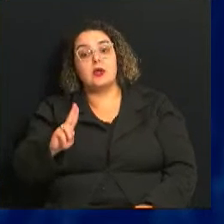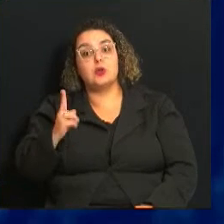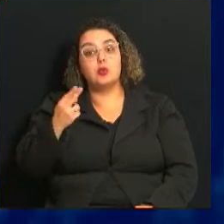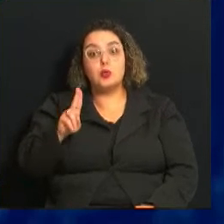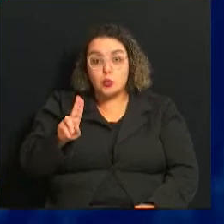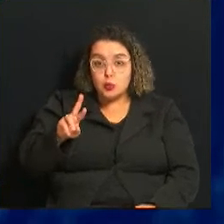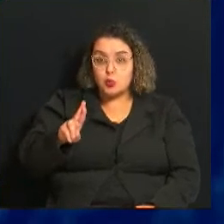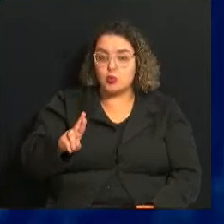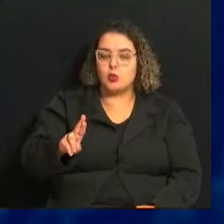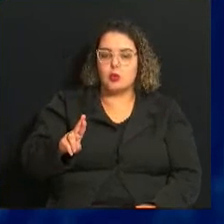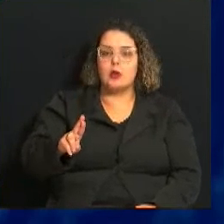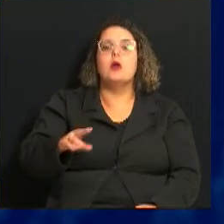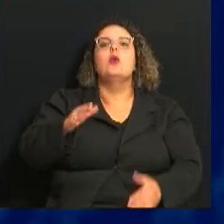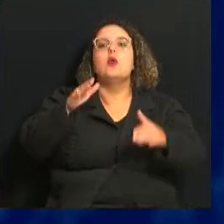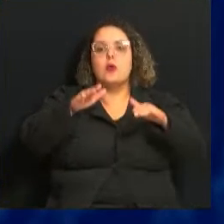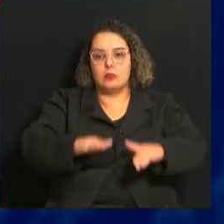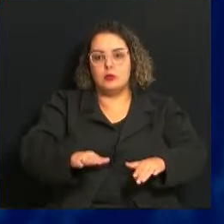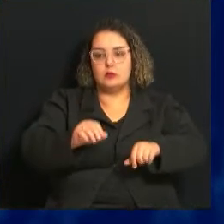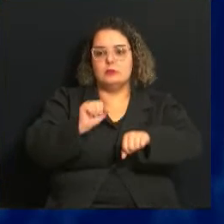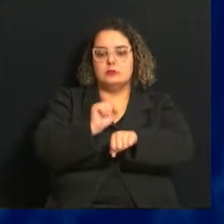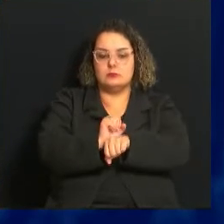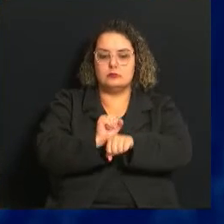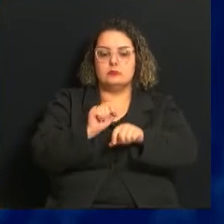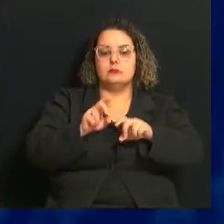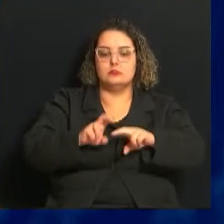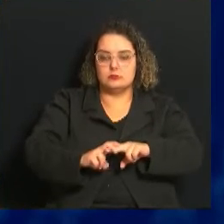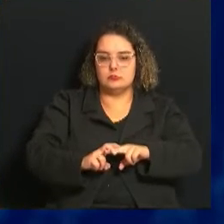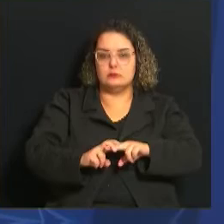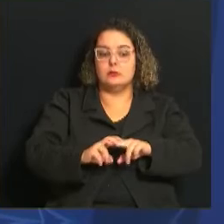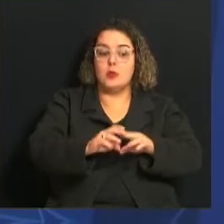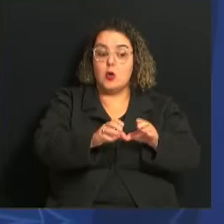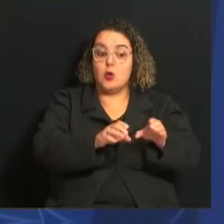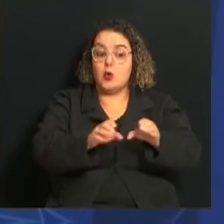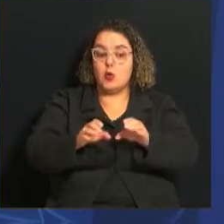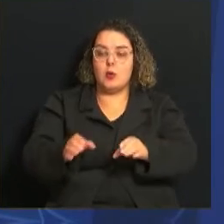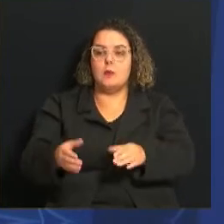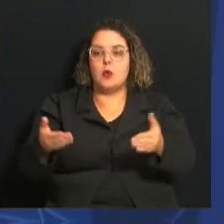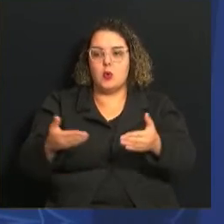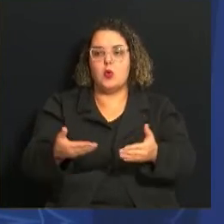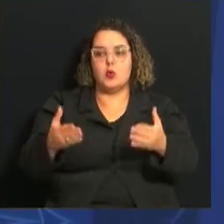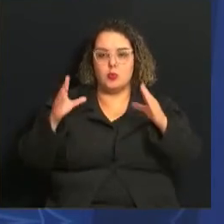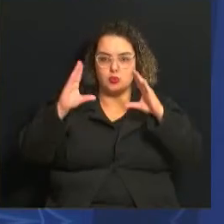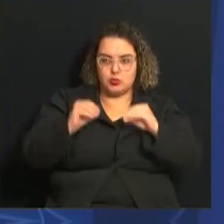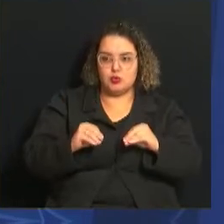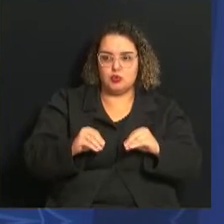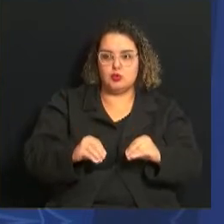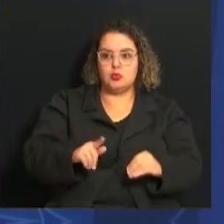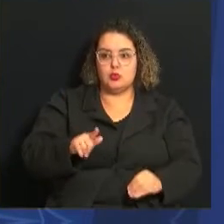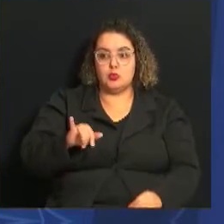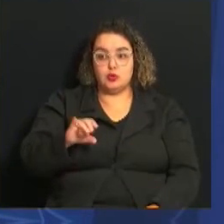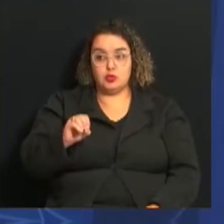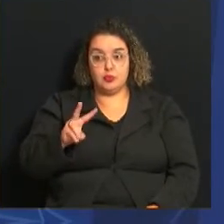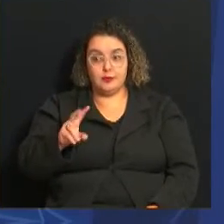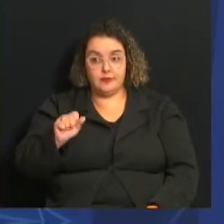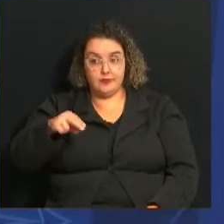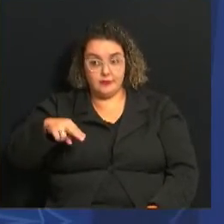clube, fica no banco de reservas e comanda a equipe hoje à noite. Giovanni Augusto, o meia, está suspenso,